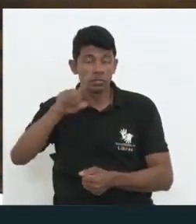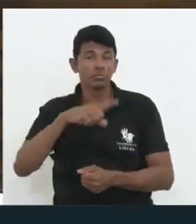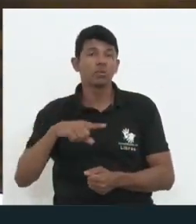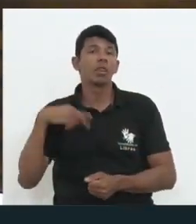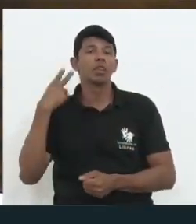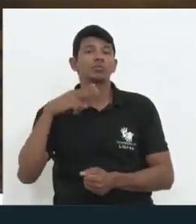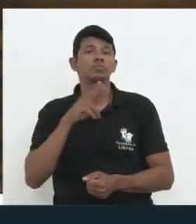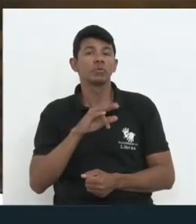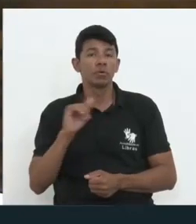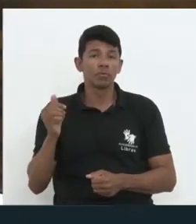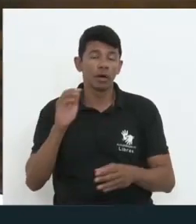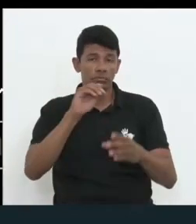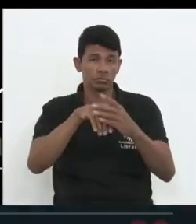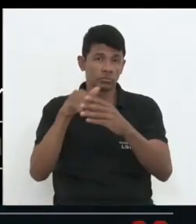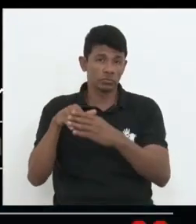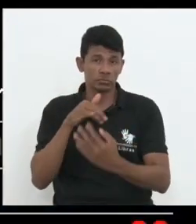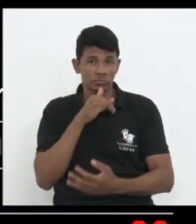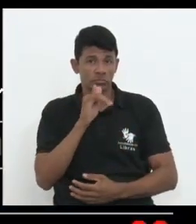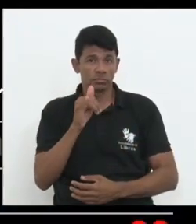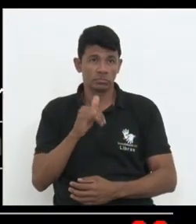para o voto eletrônico.